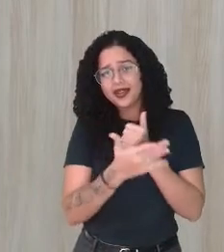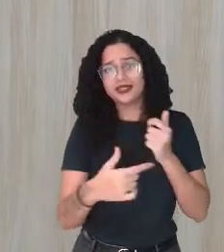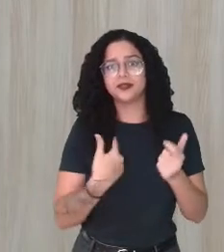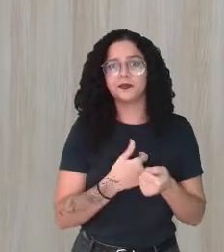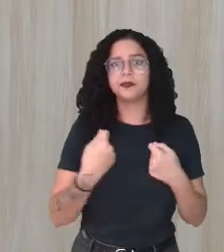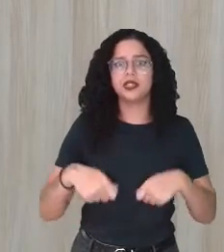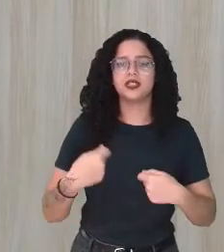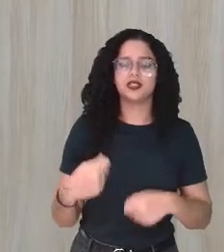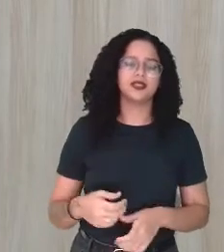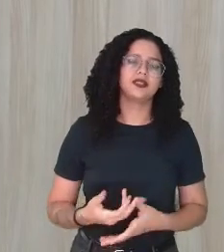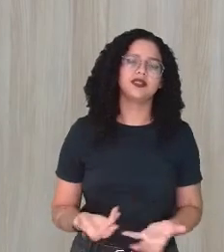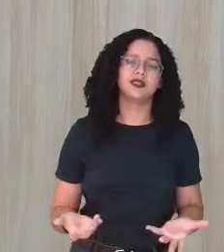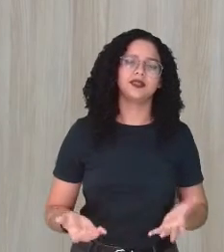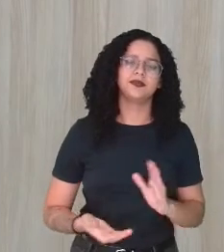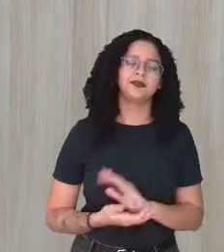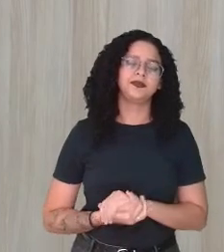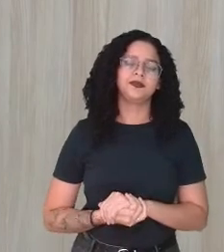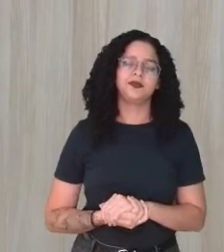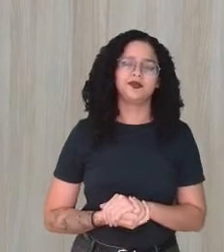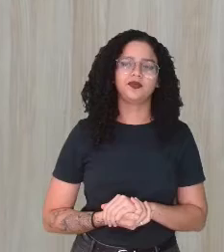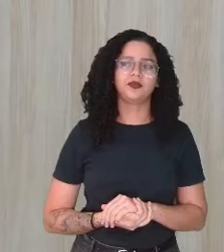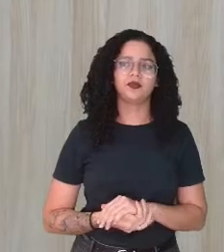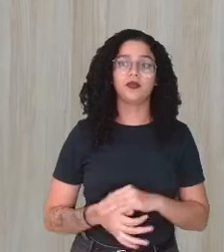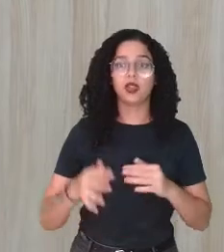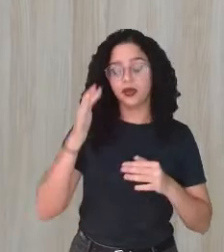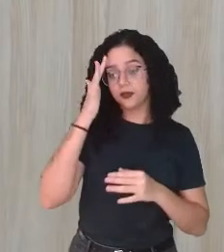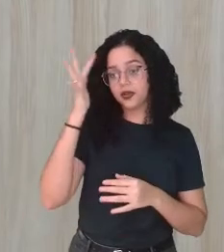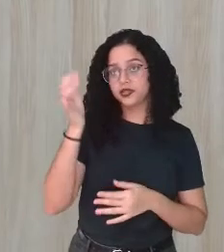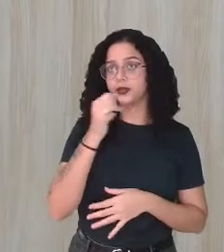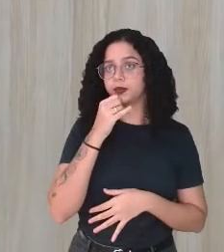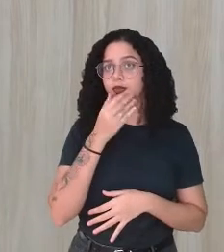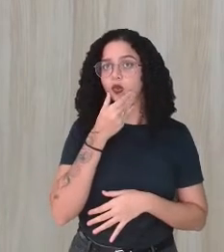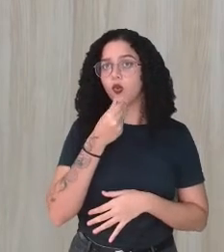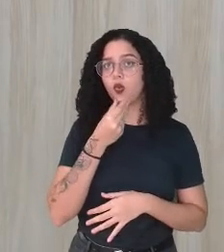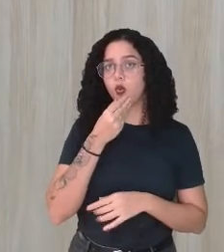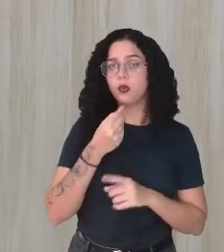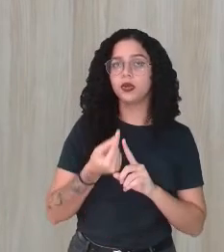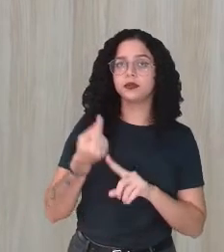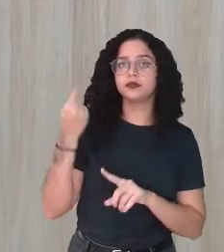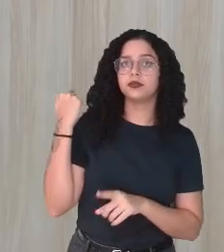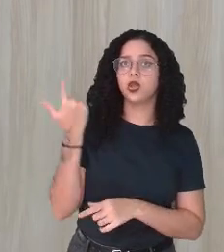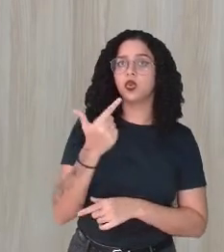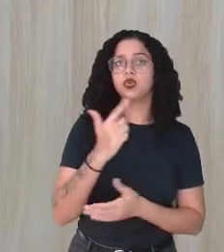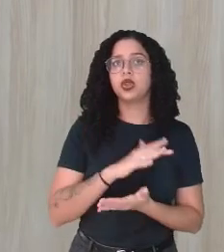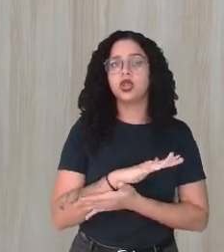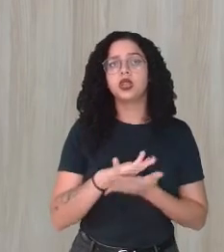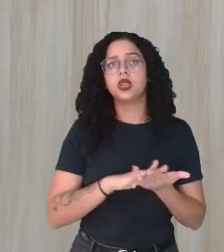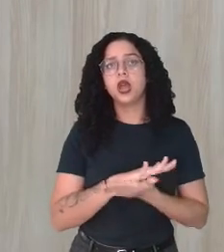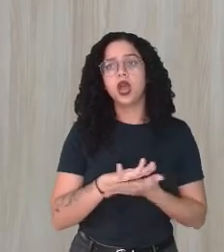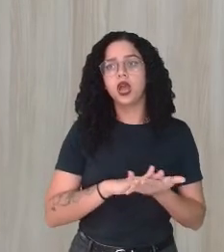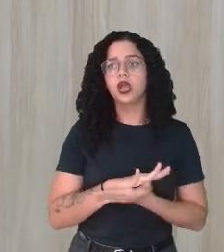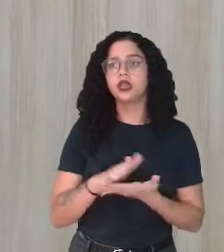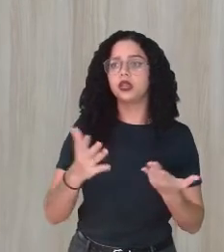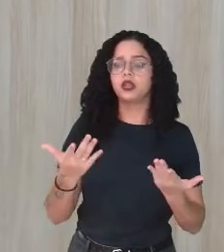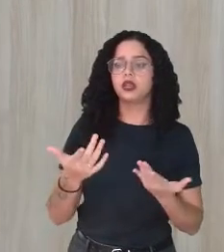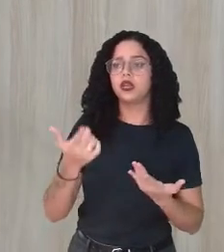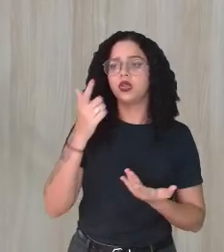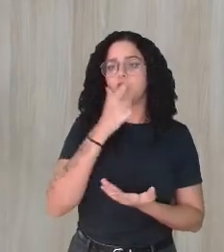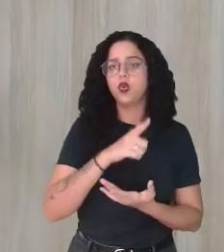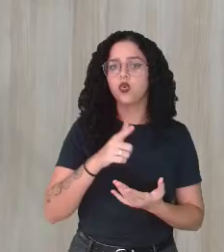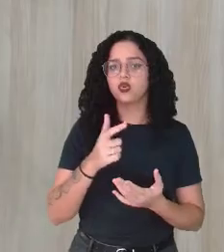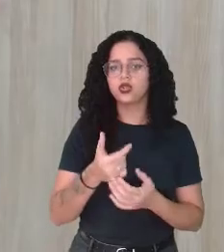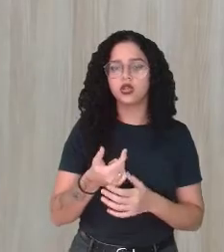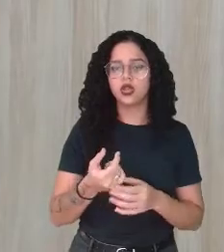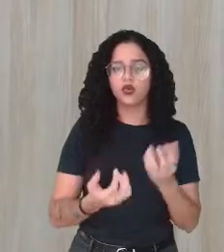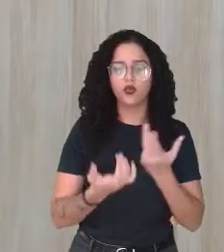né? Imagina, né, o homem na época que não tinha nada, né? Ele mal conseguia acender